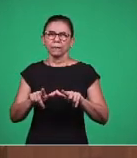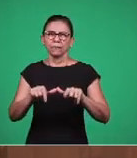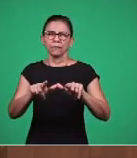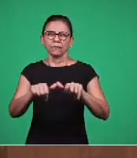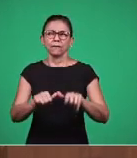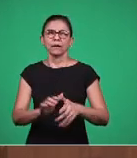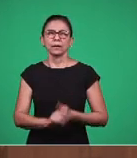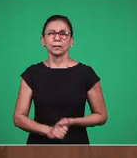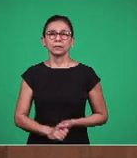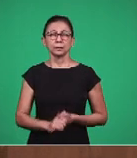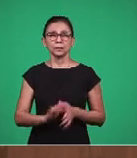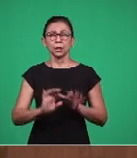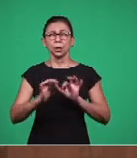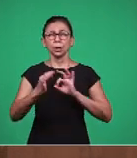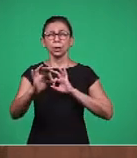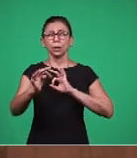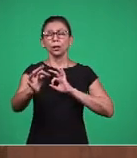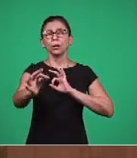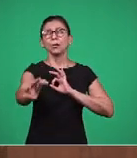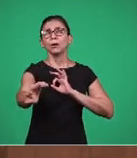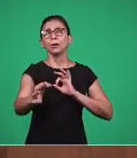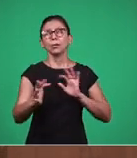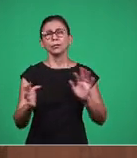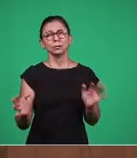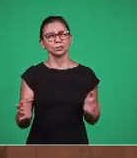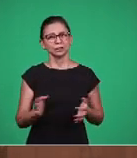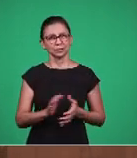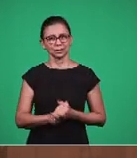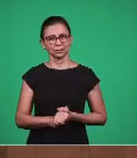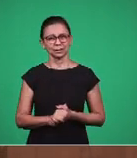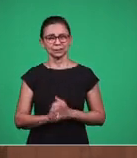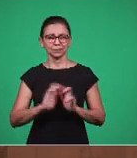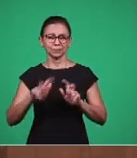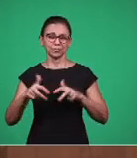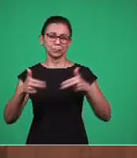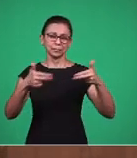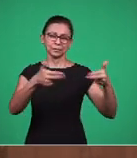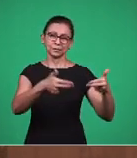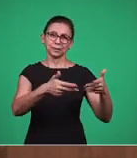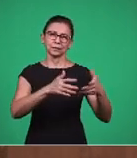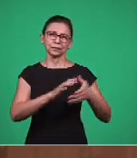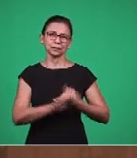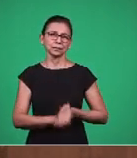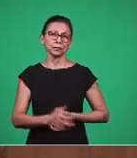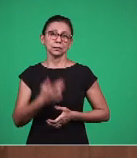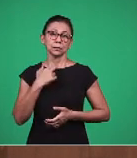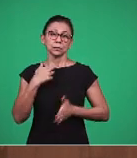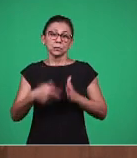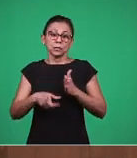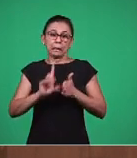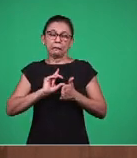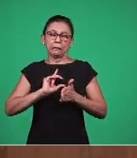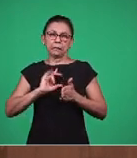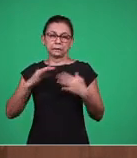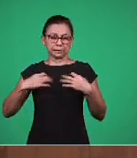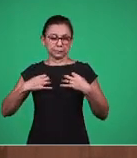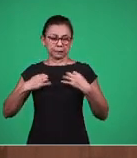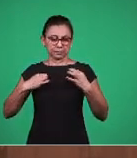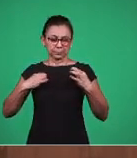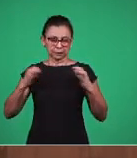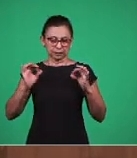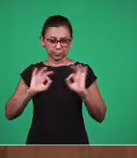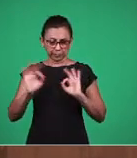quem tinha a veste. Então, eles podiam andar até pela cidade antes do casamento e